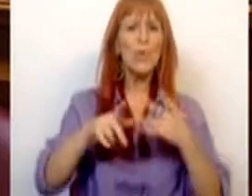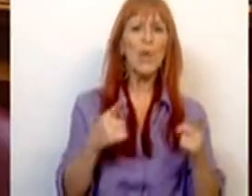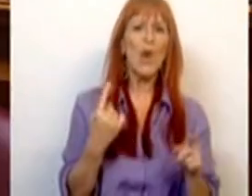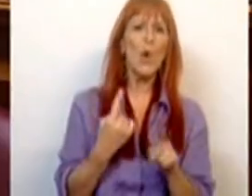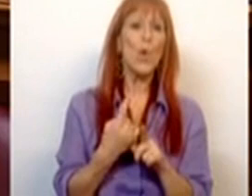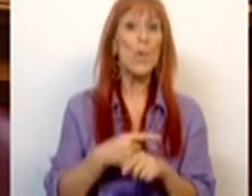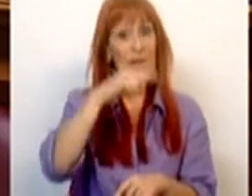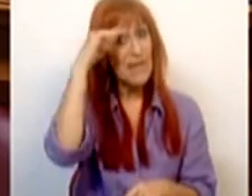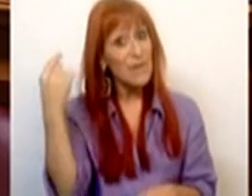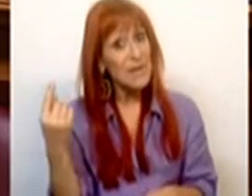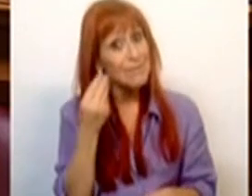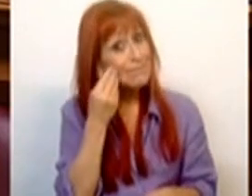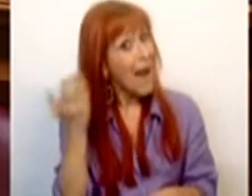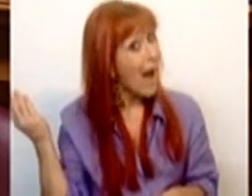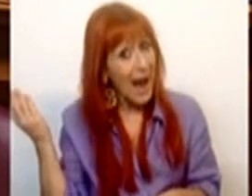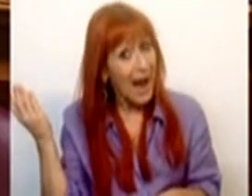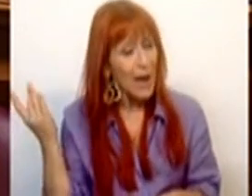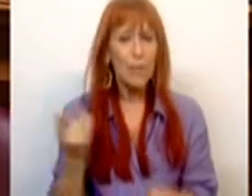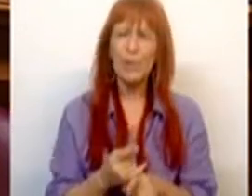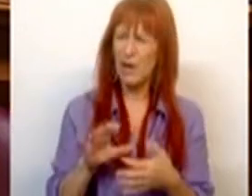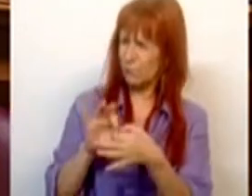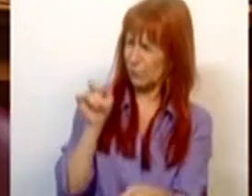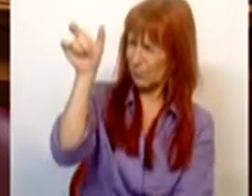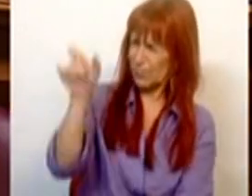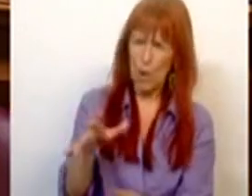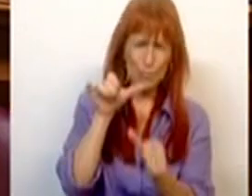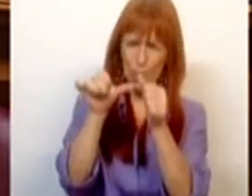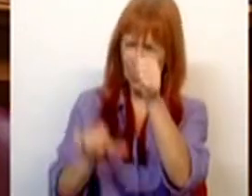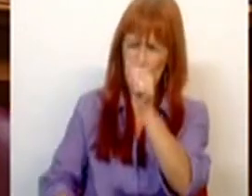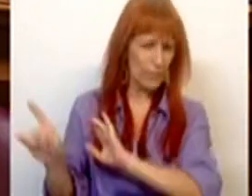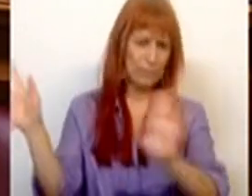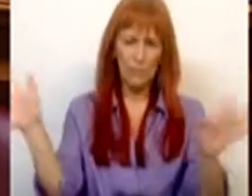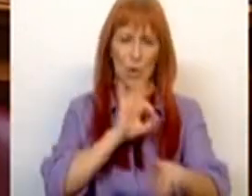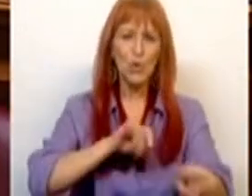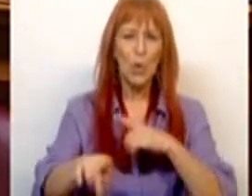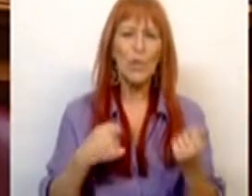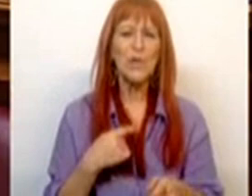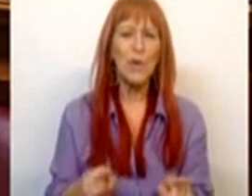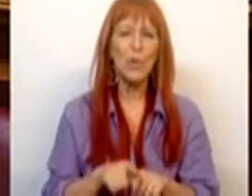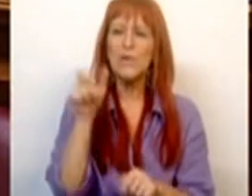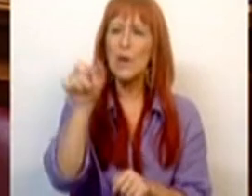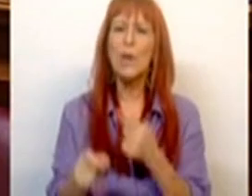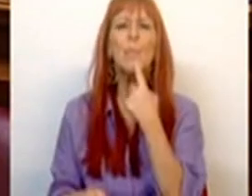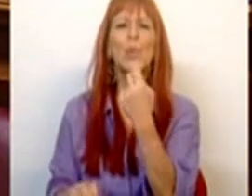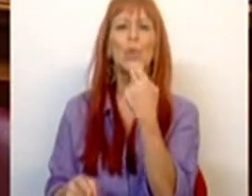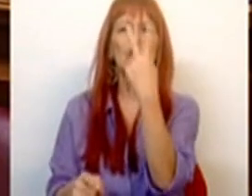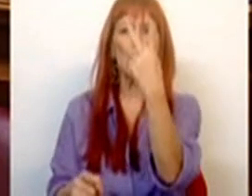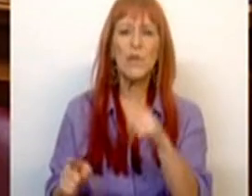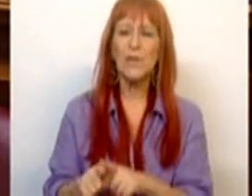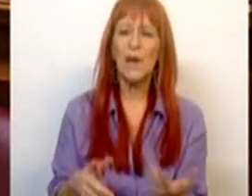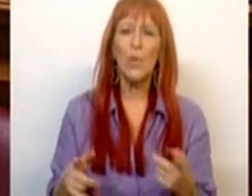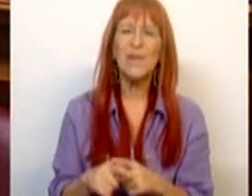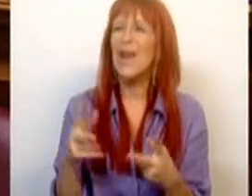coisa custa, mas é o que é, porque não lhe ficou bem esta intervenção. Ó, sou deputado, eu para si tinha duas perguntas que gosta